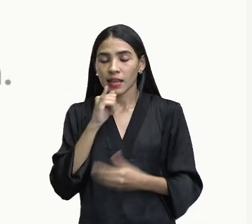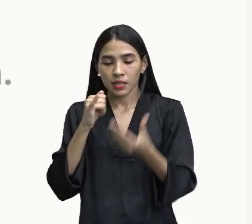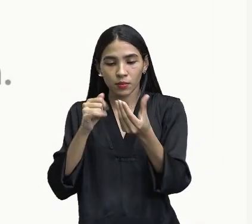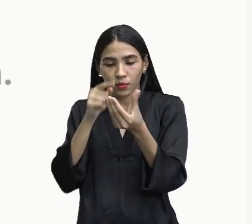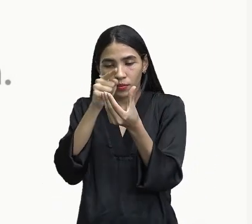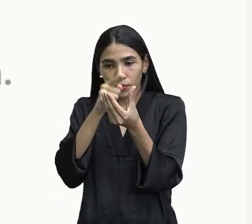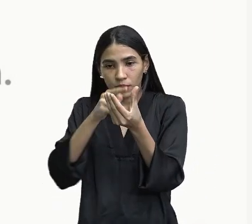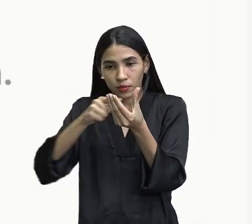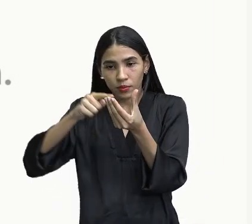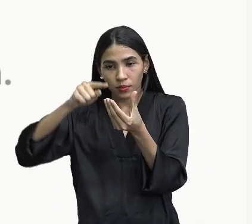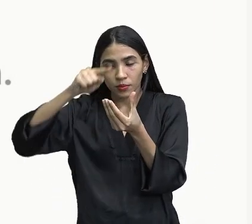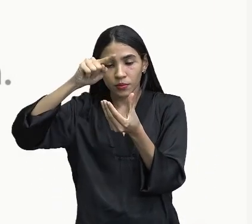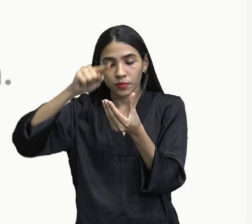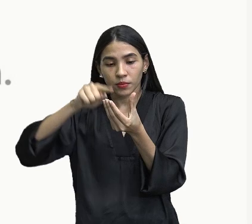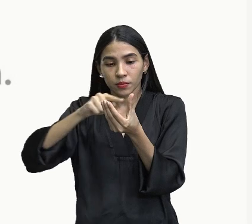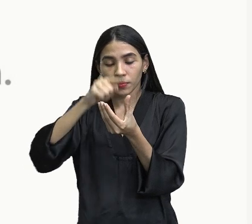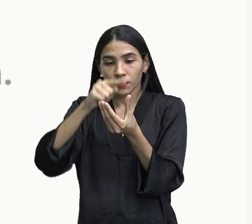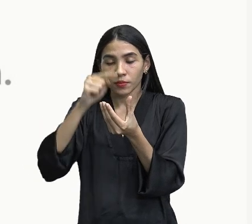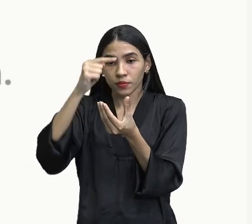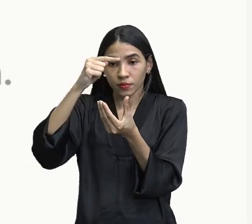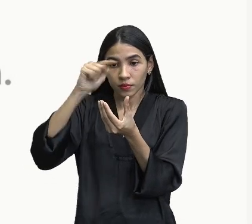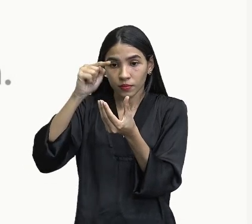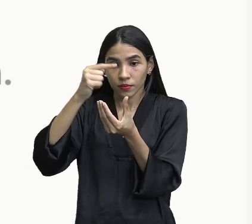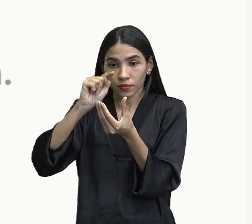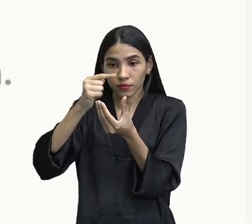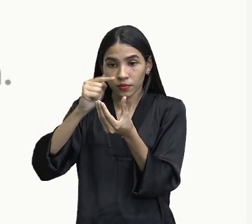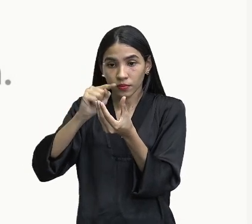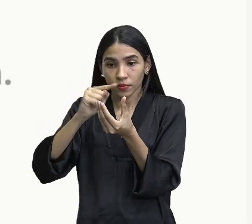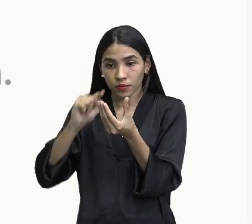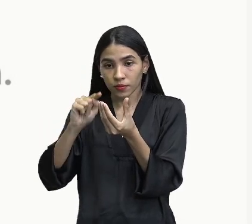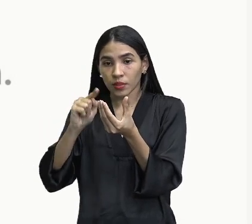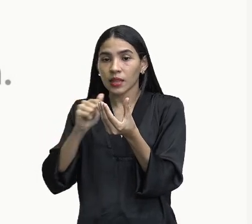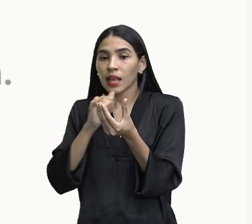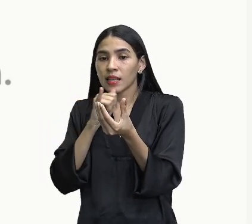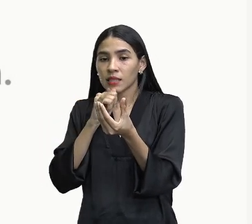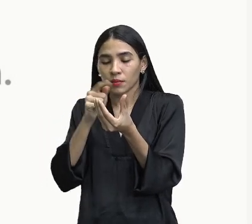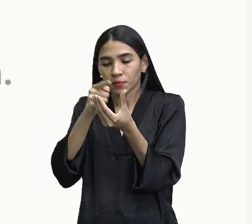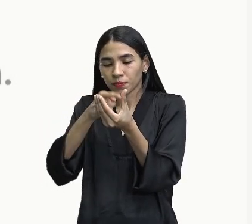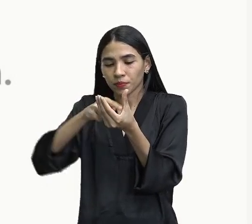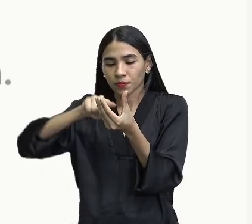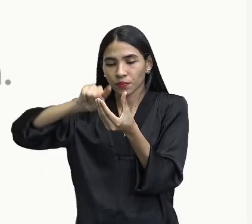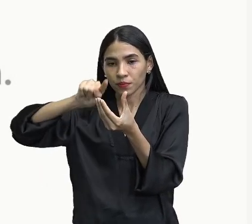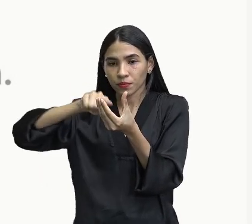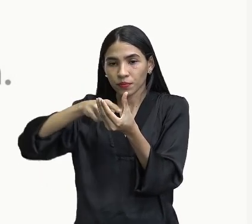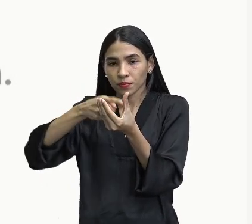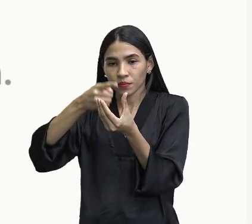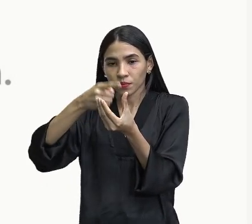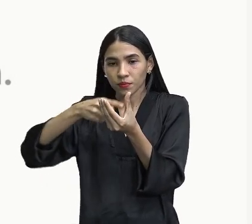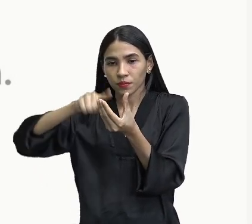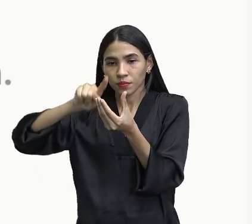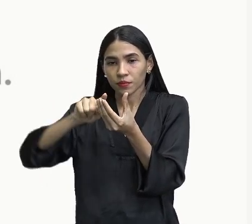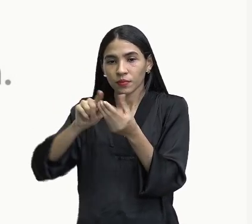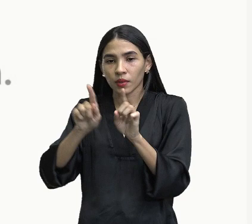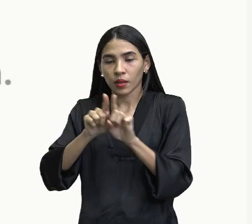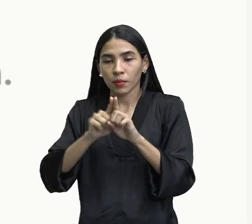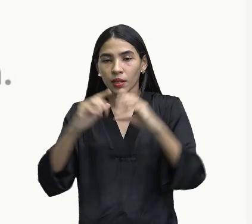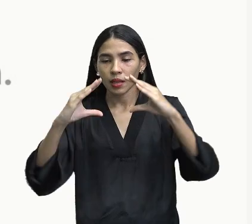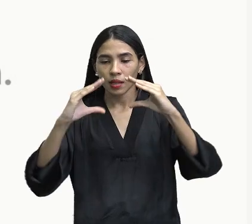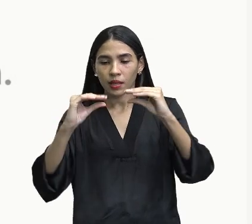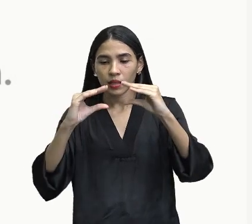perfuradas, é uma cavidade, na verdade, que também é chamado de